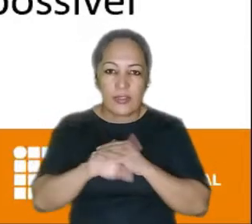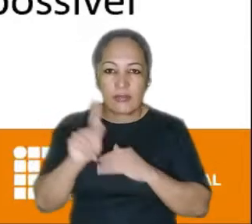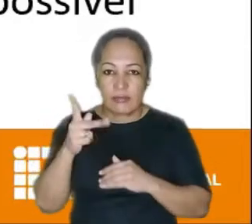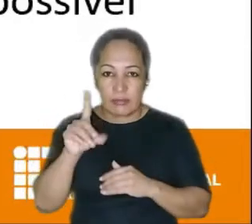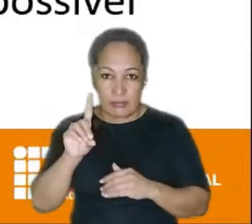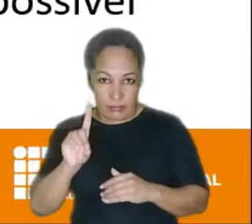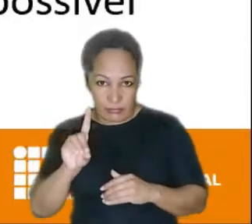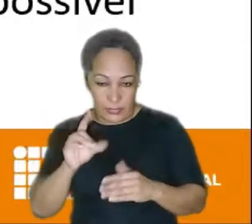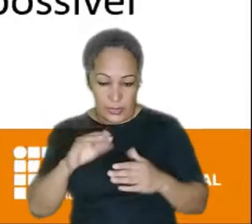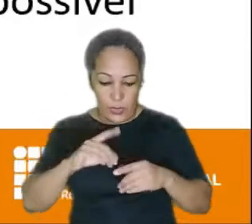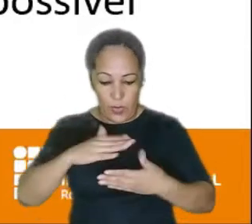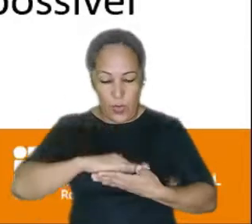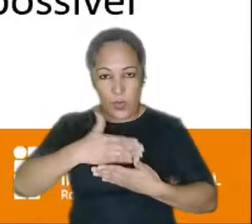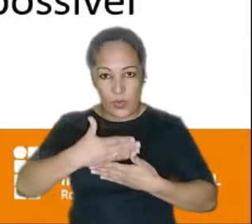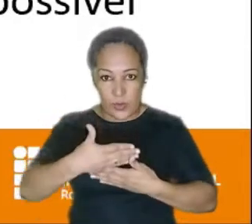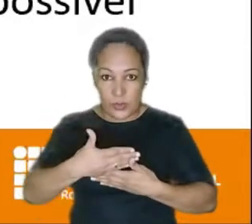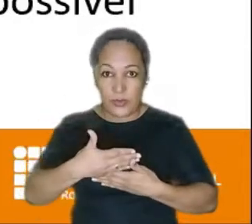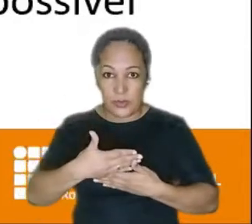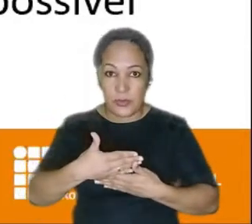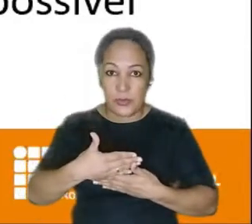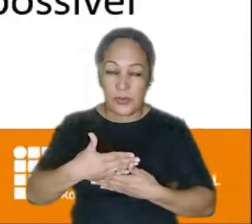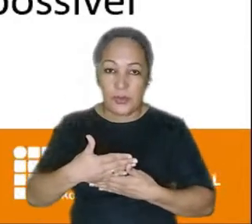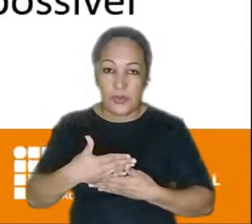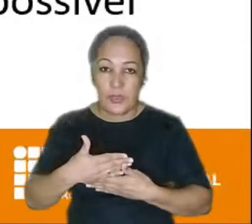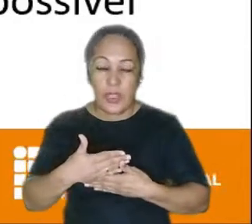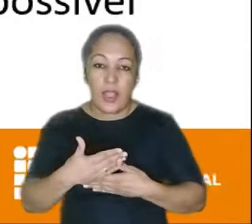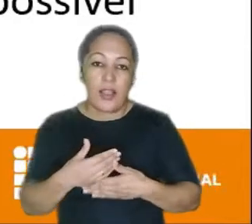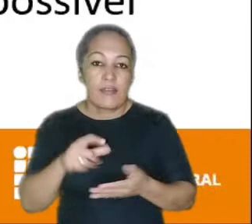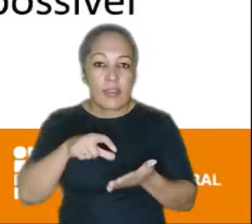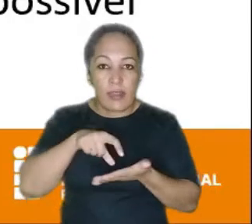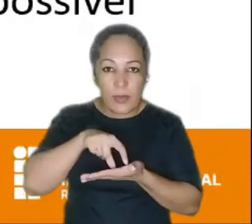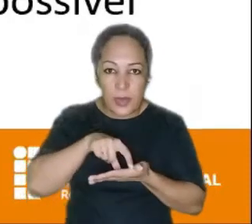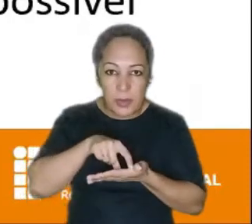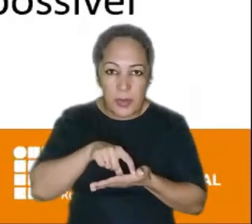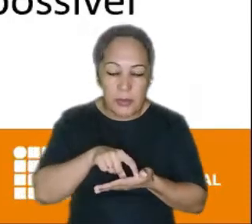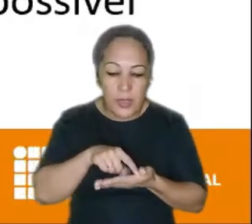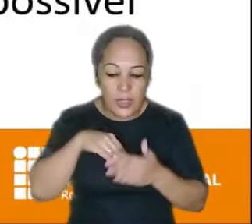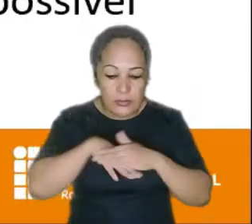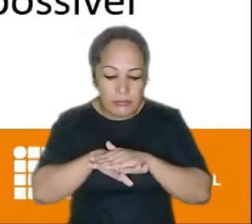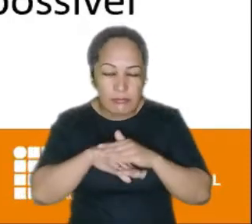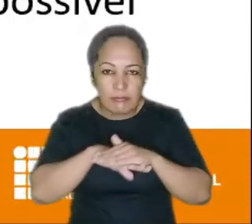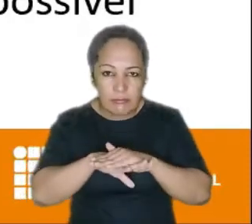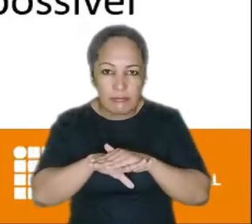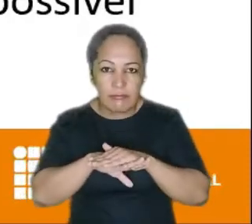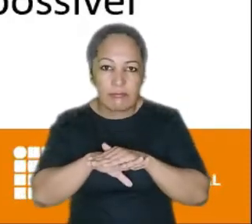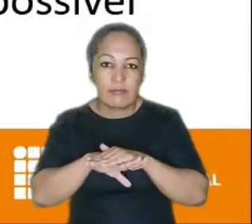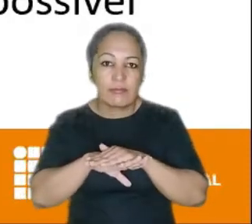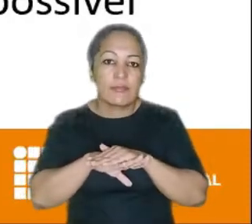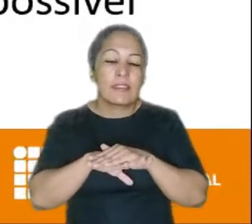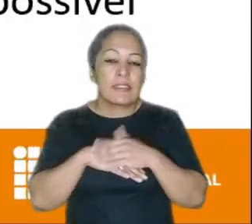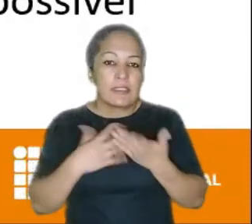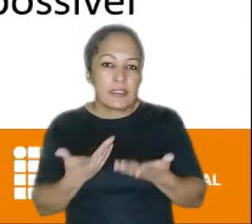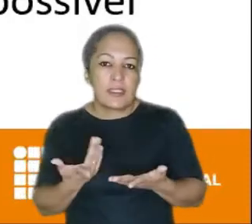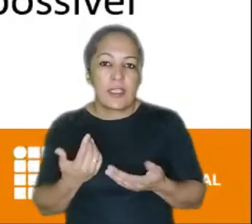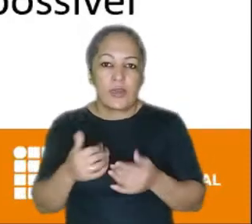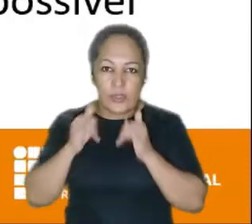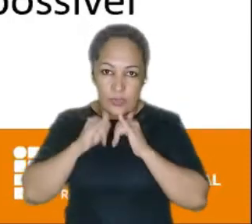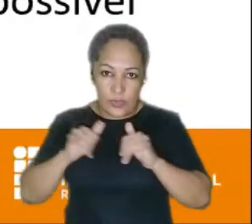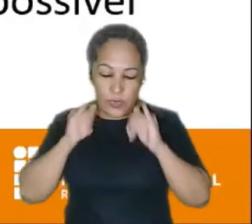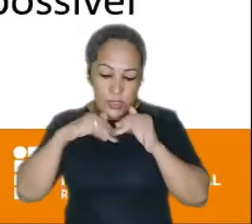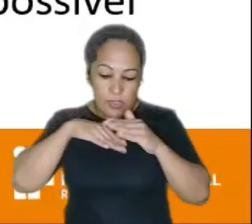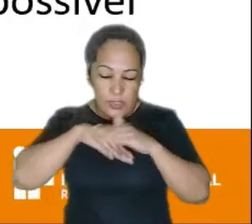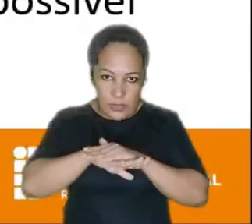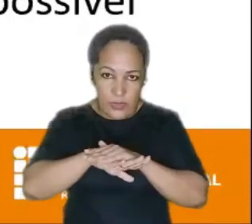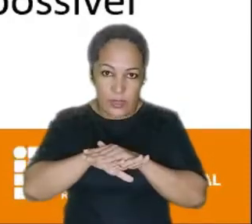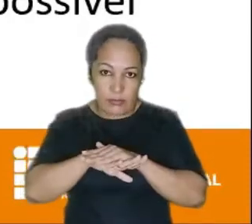Ele mantém em memória os dados mais acessados, tá? Então, ele tem um sistema de cache, tá bom? De cache é